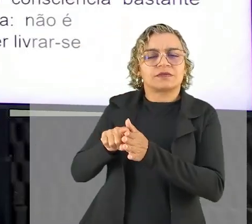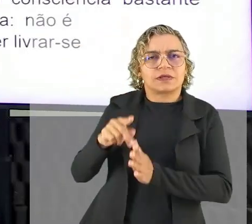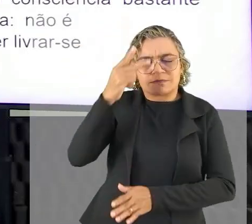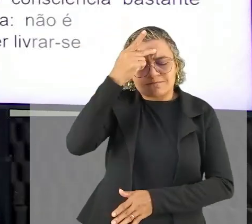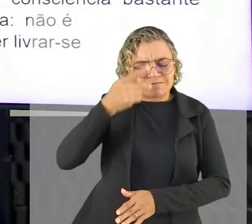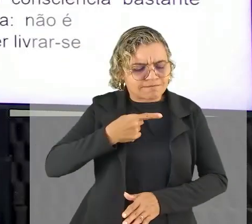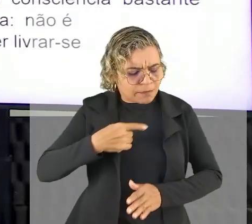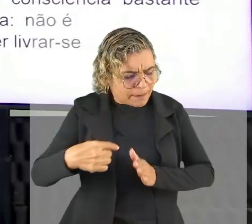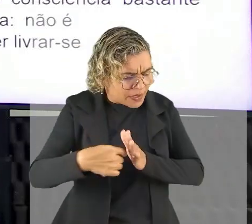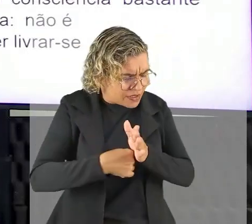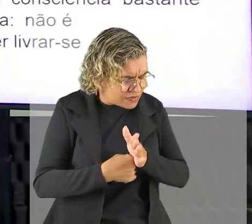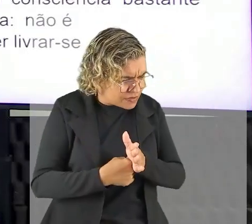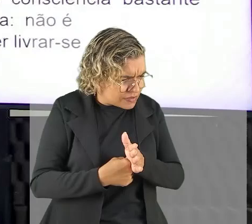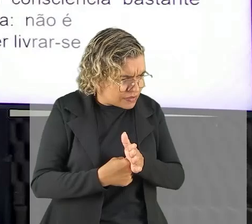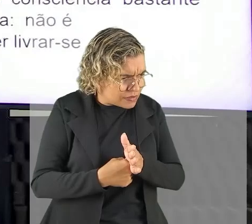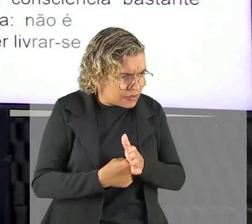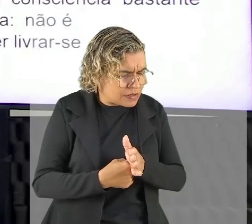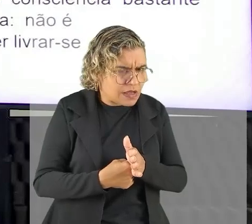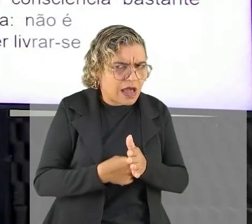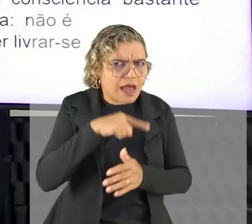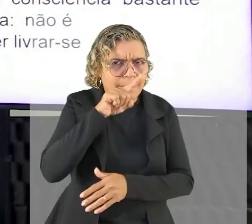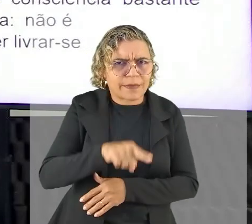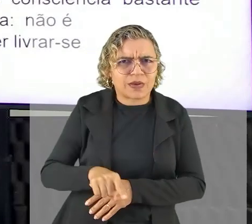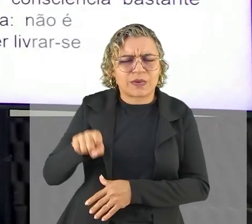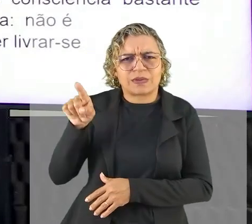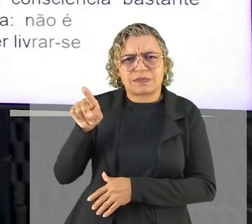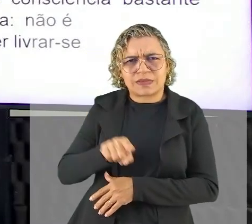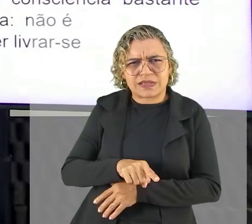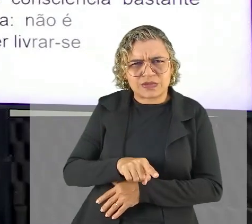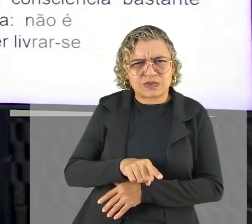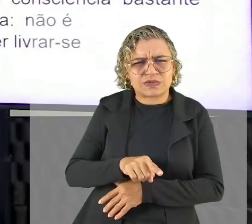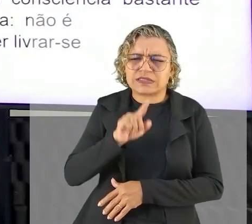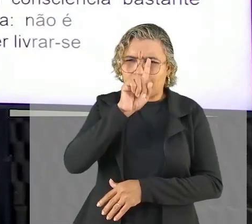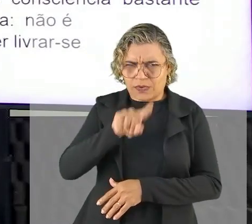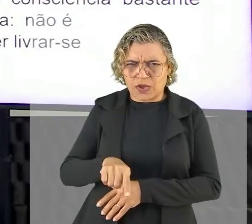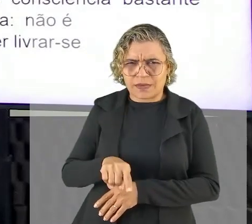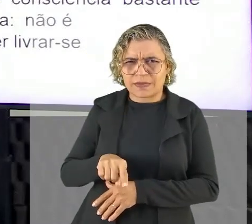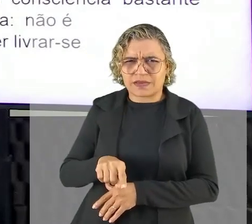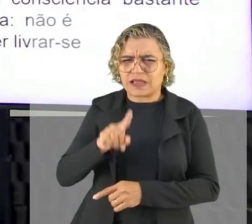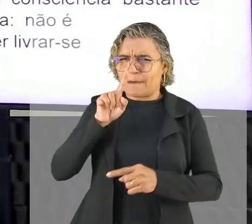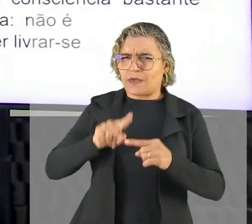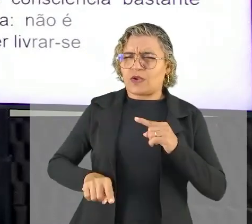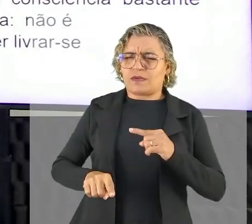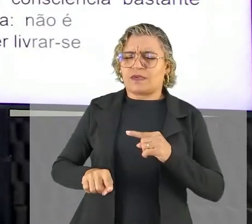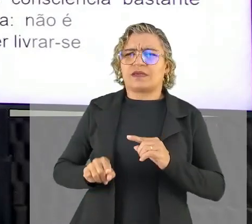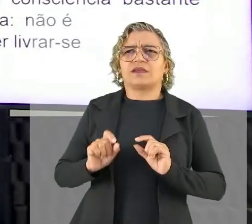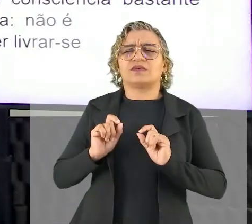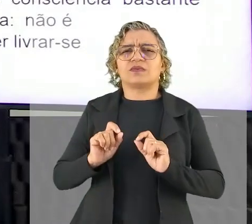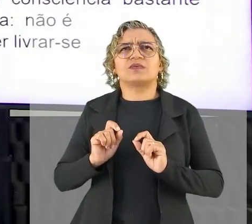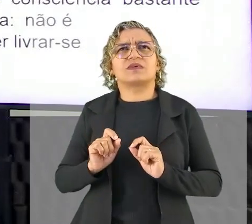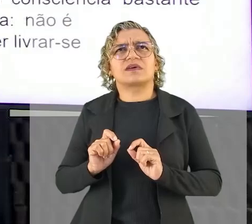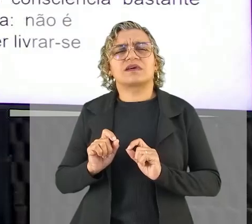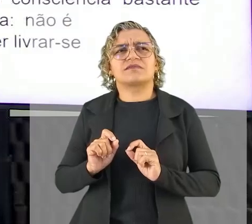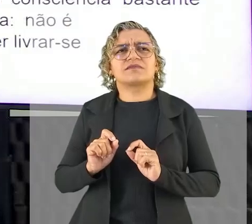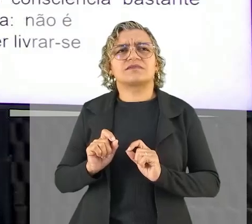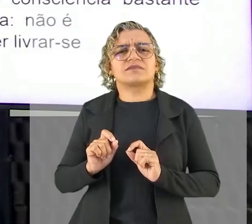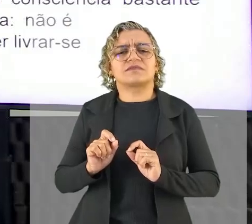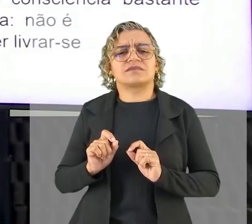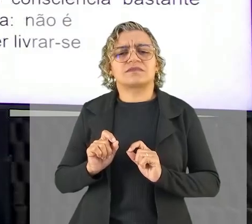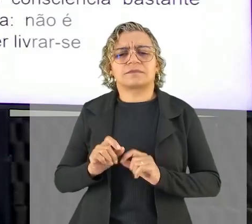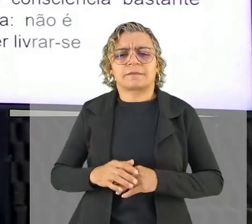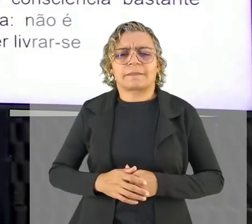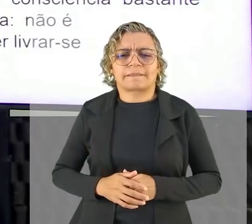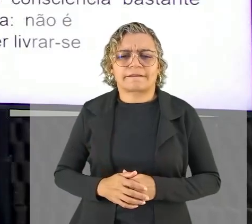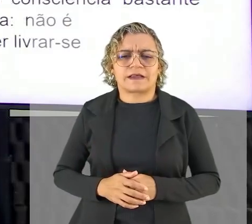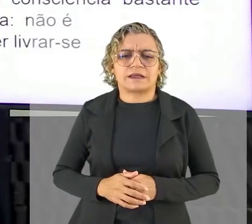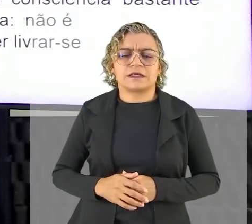mesma: não é proibido e contrário ao dever livrar-se de apuros dessa maneira? Ou